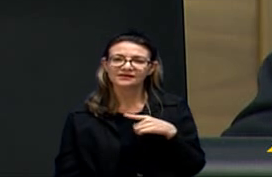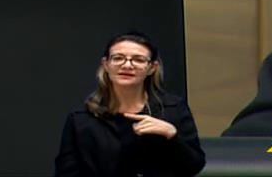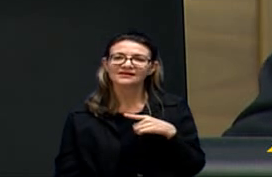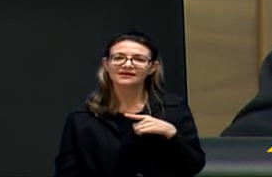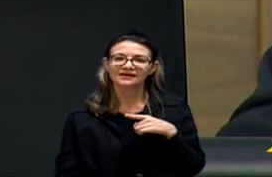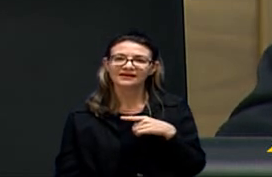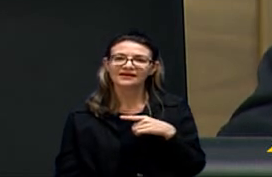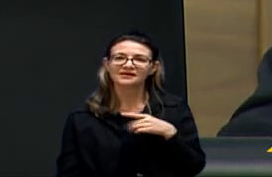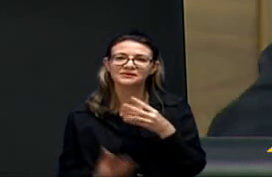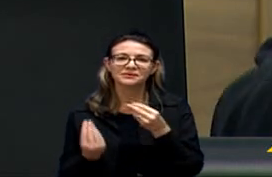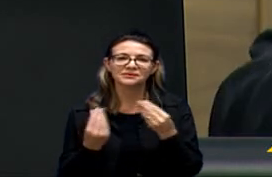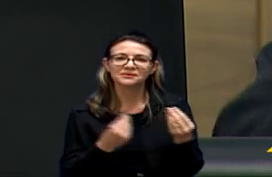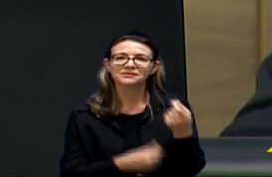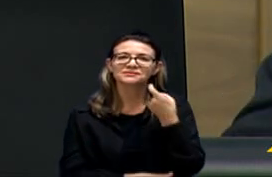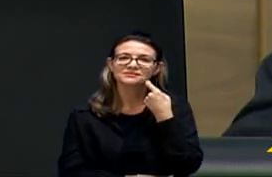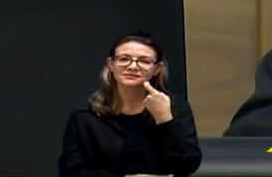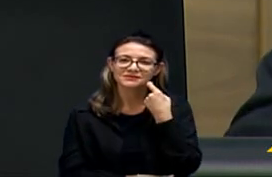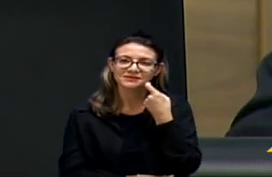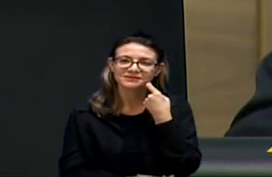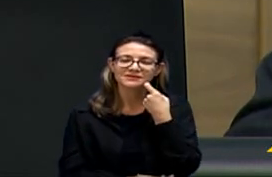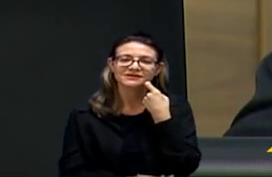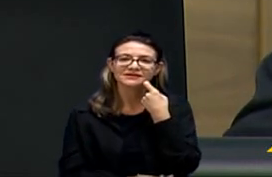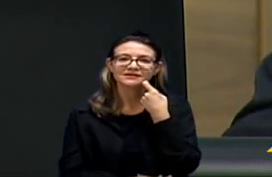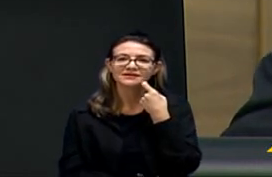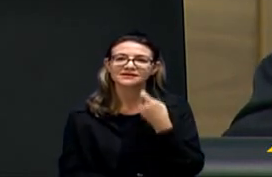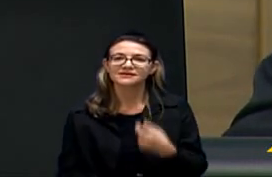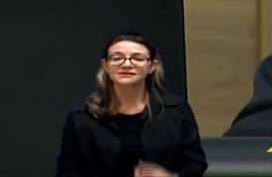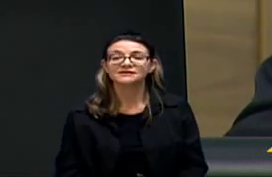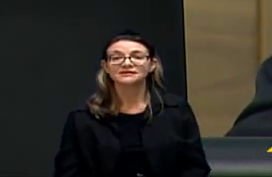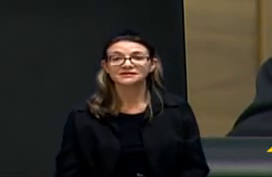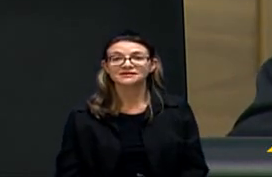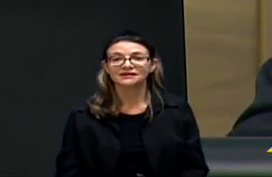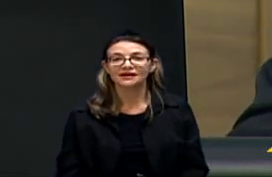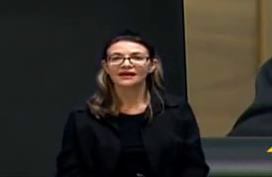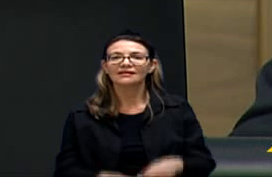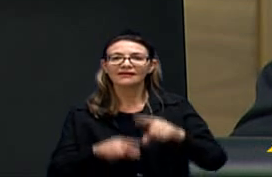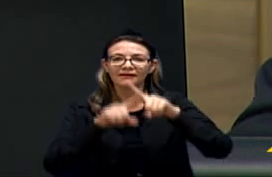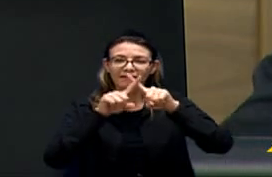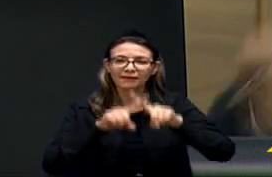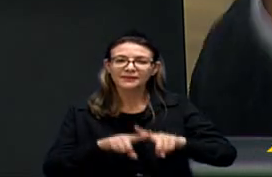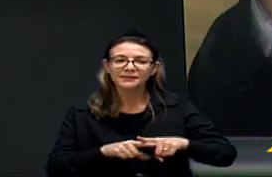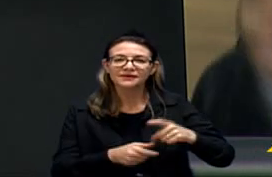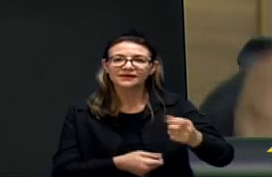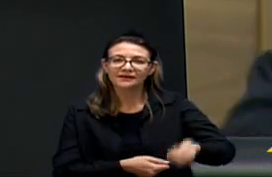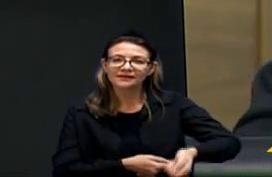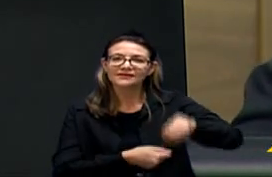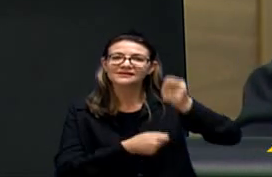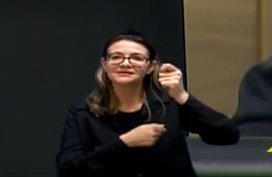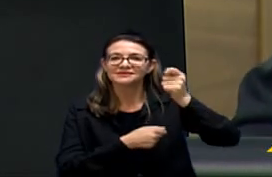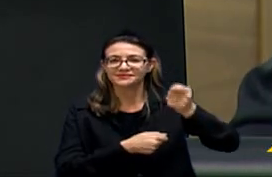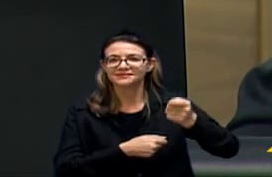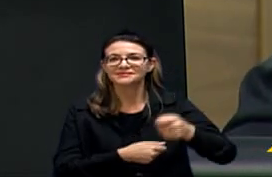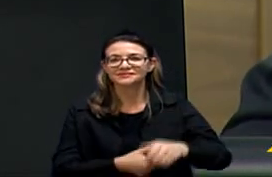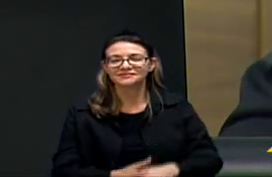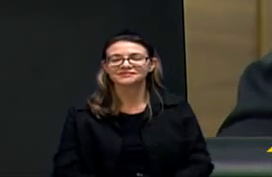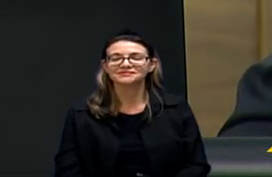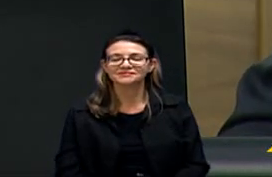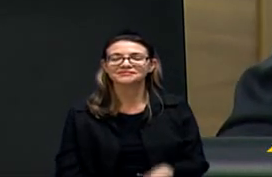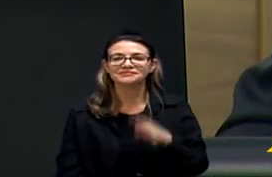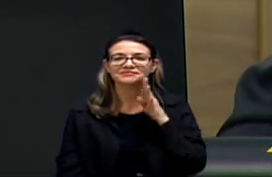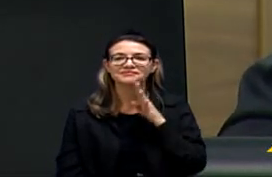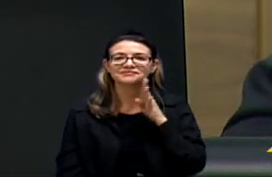peixe lá e o pesoal fazer campeonato de pesca lá tal e o pessoal pode levar os peixes embora